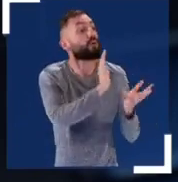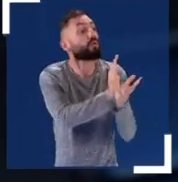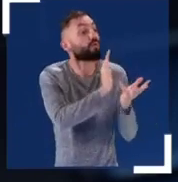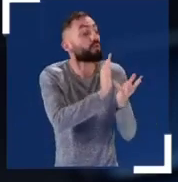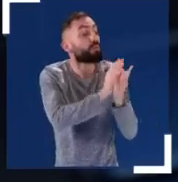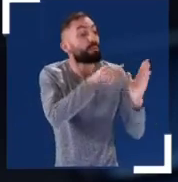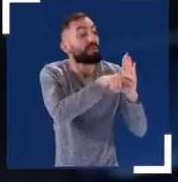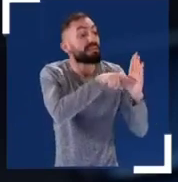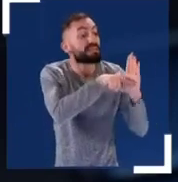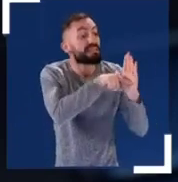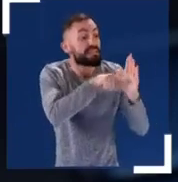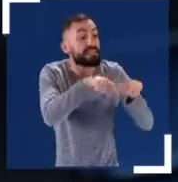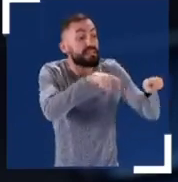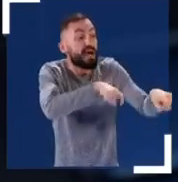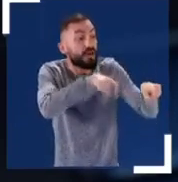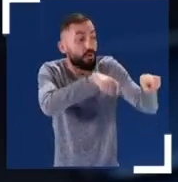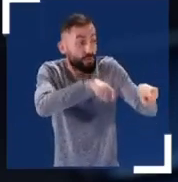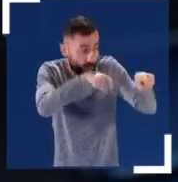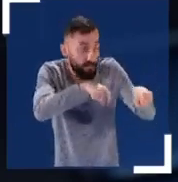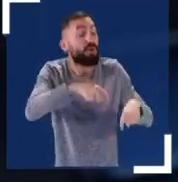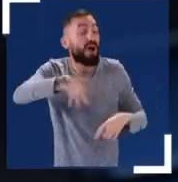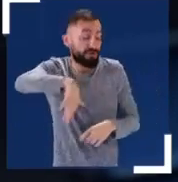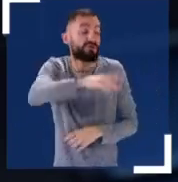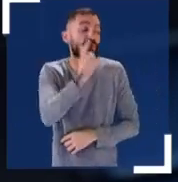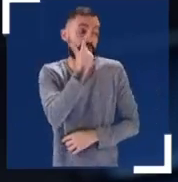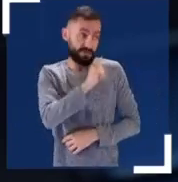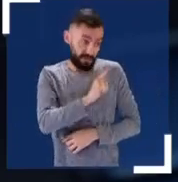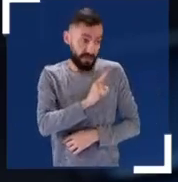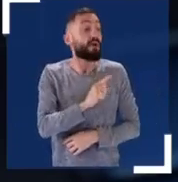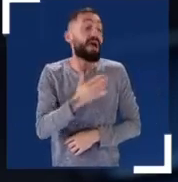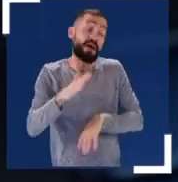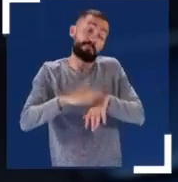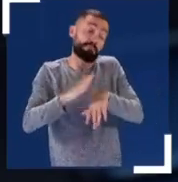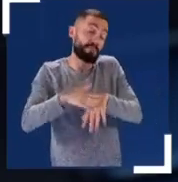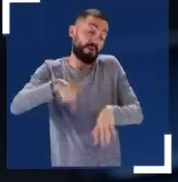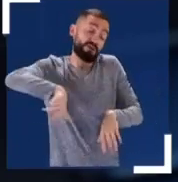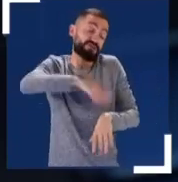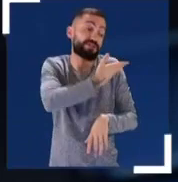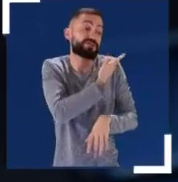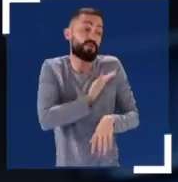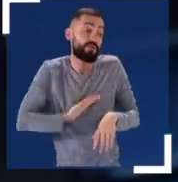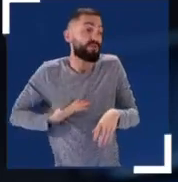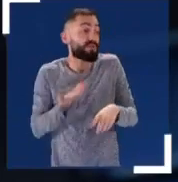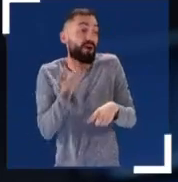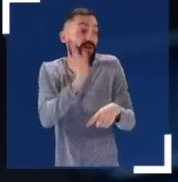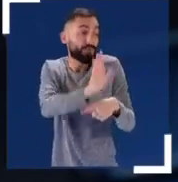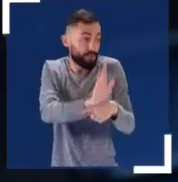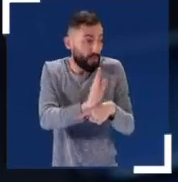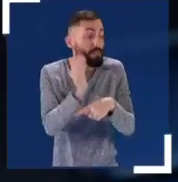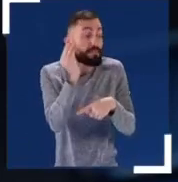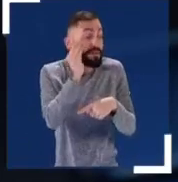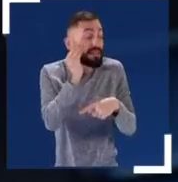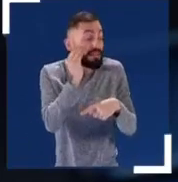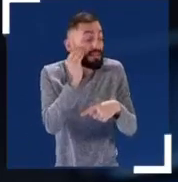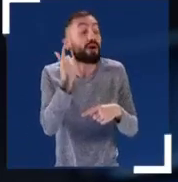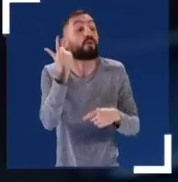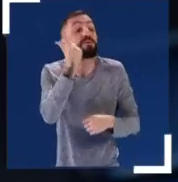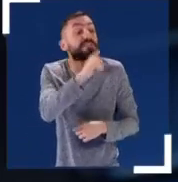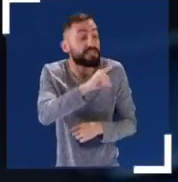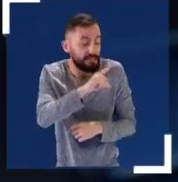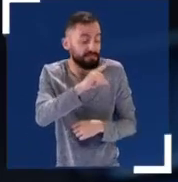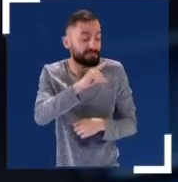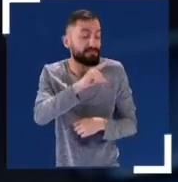Paulo, foi com uma ajuda nossa para que mudasse essa legislação e que parte desse recurso pudesse também ser servido